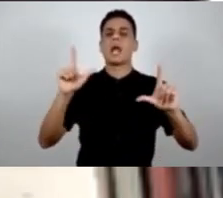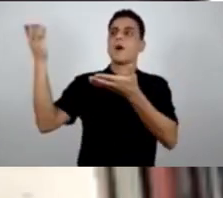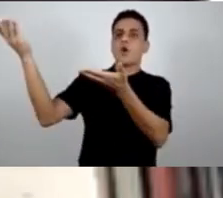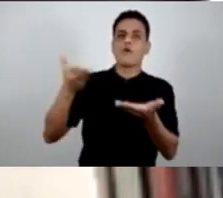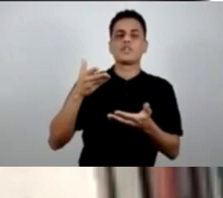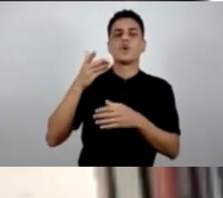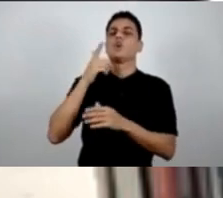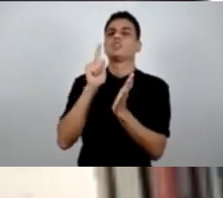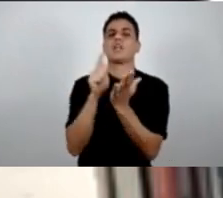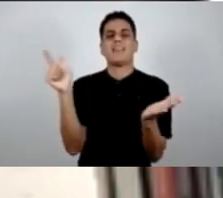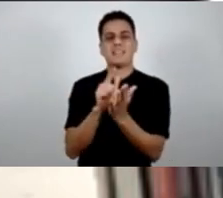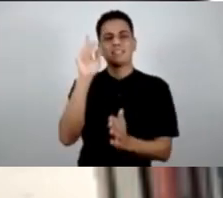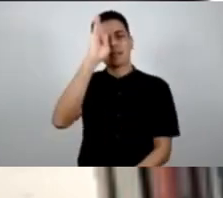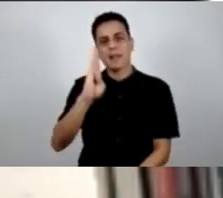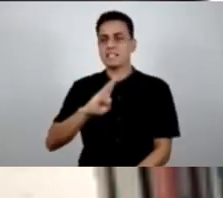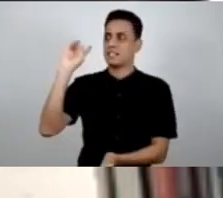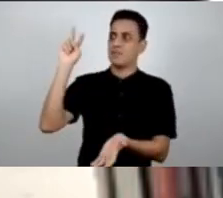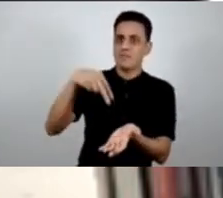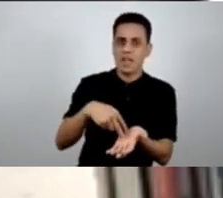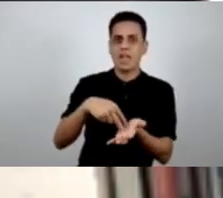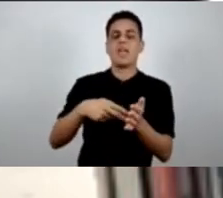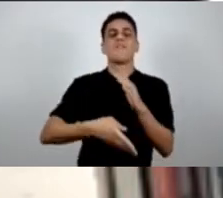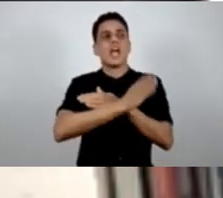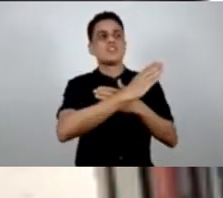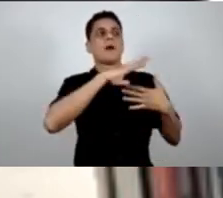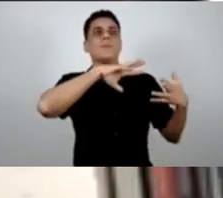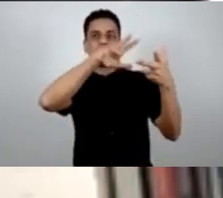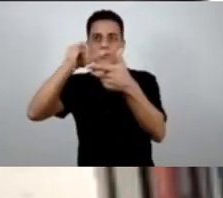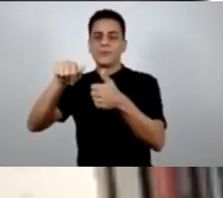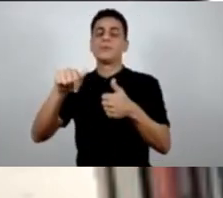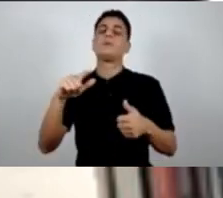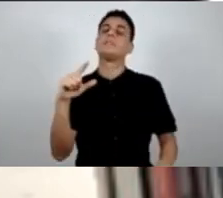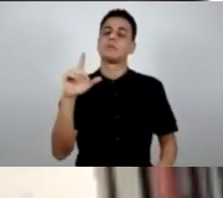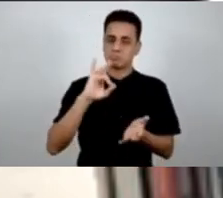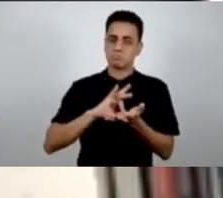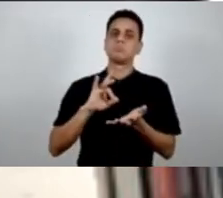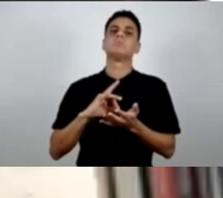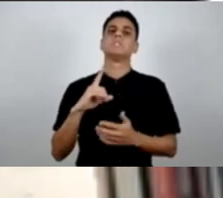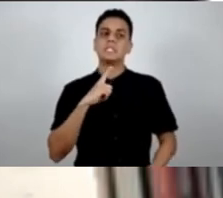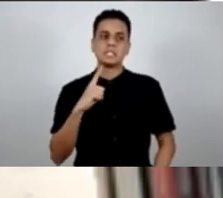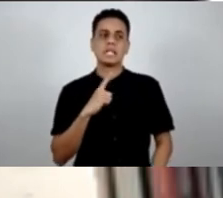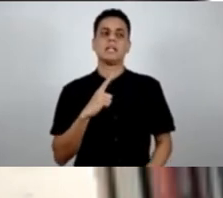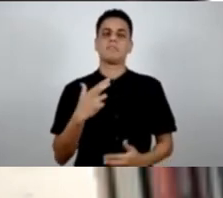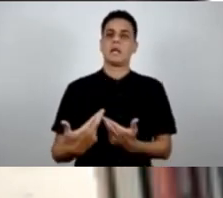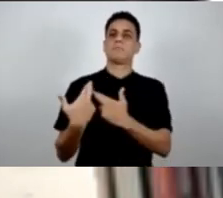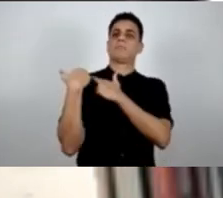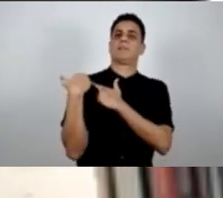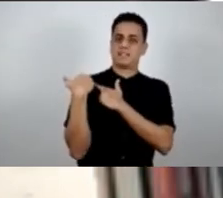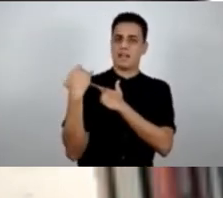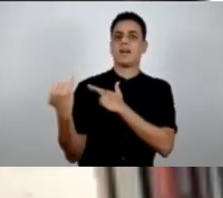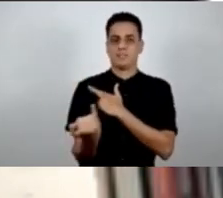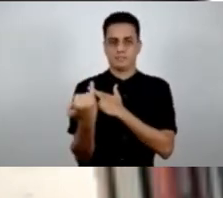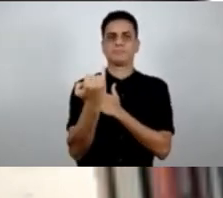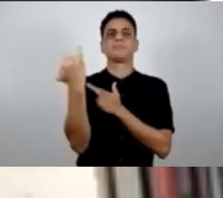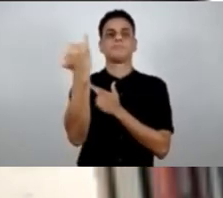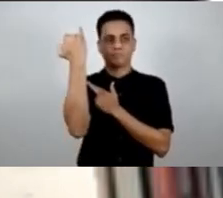brasileiros ao Brasil, com viagem pelo mundo. Então, o Brasil teve realmente um papel muito importante